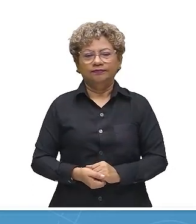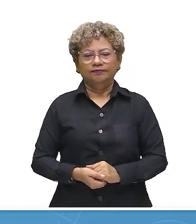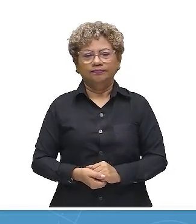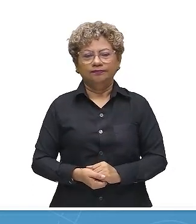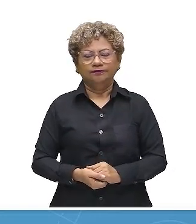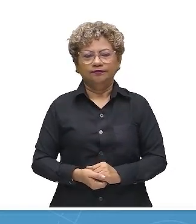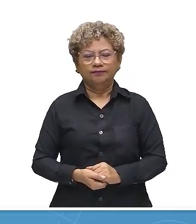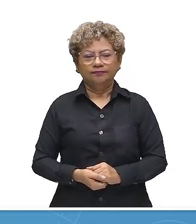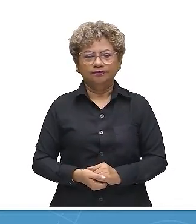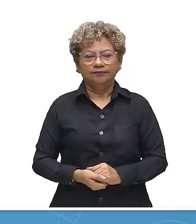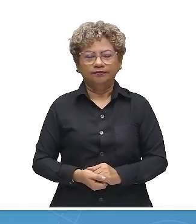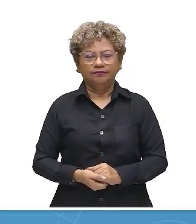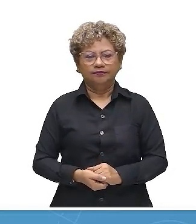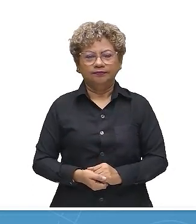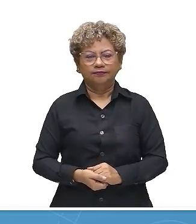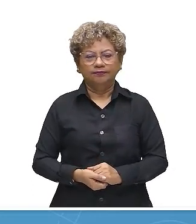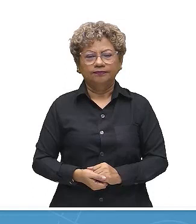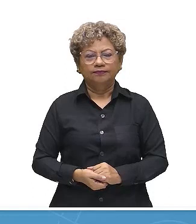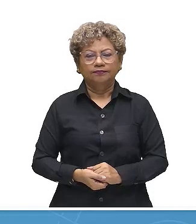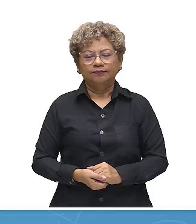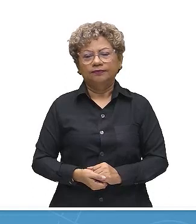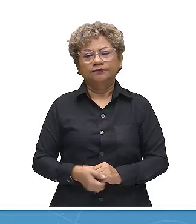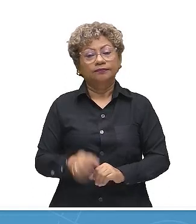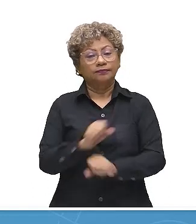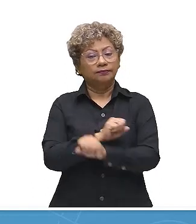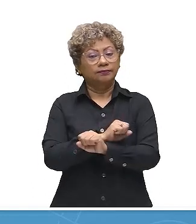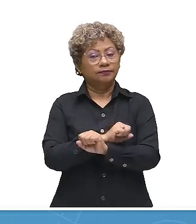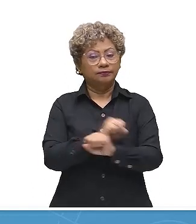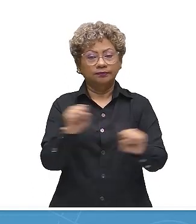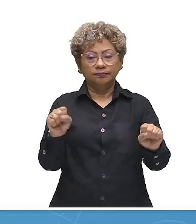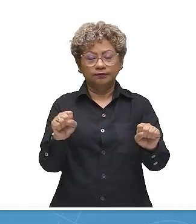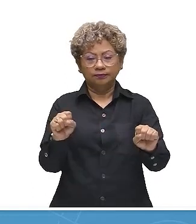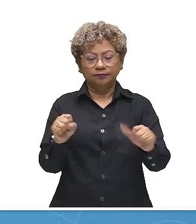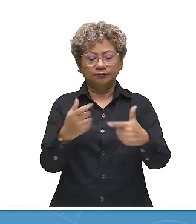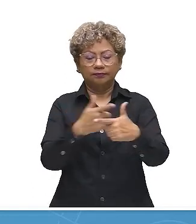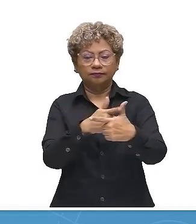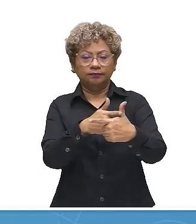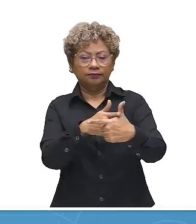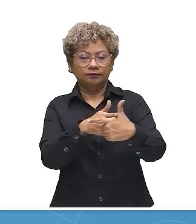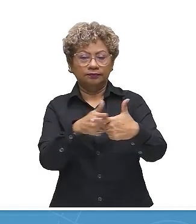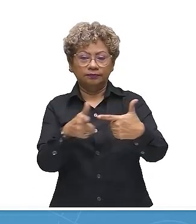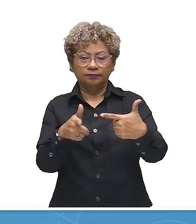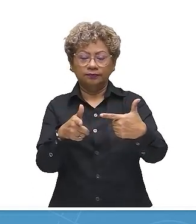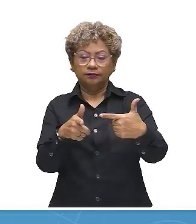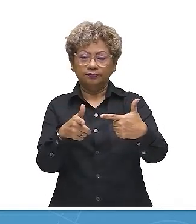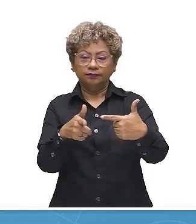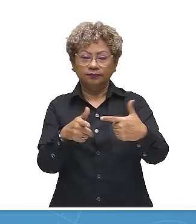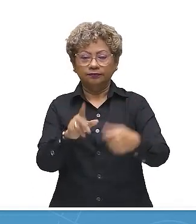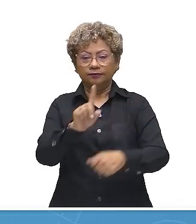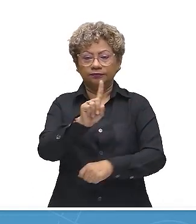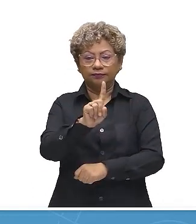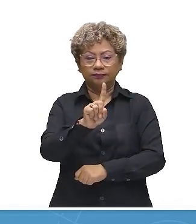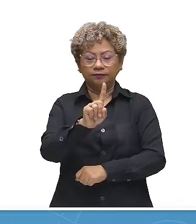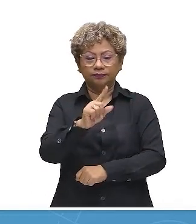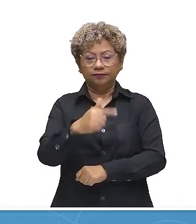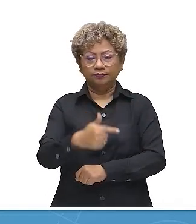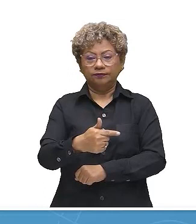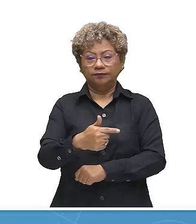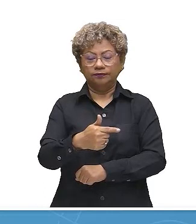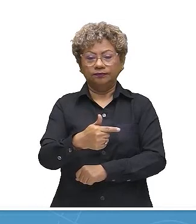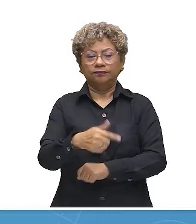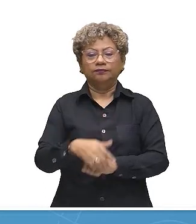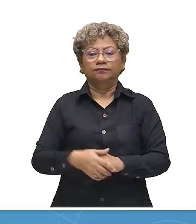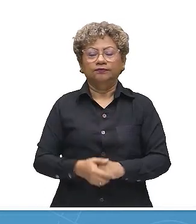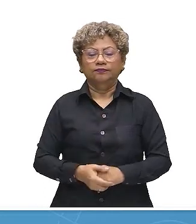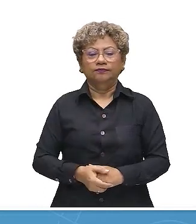2. Eu não consigo mais encontrar nenhum número que eu consiga dividir os dois,